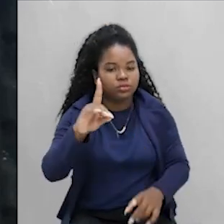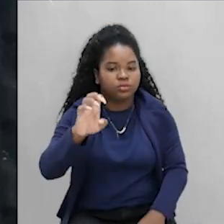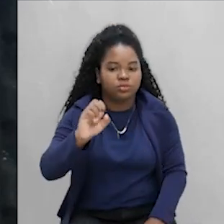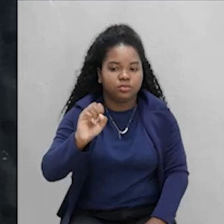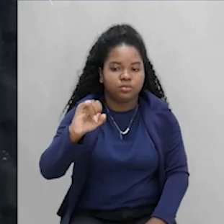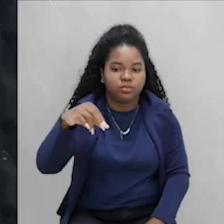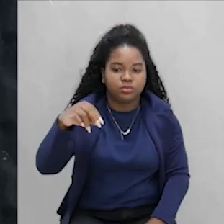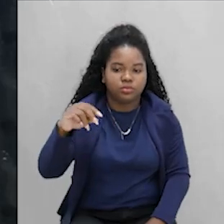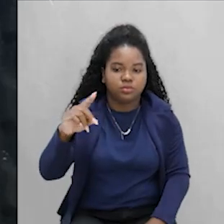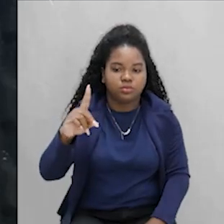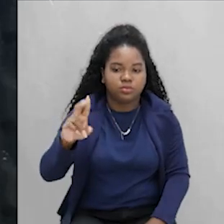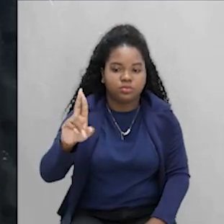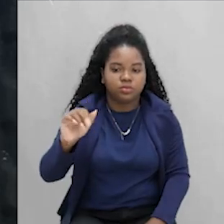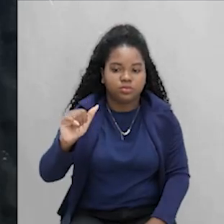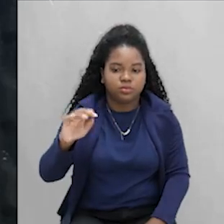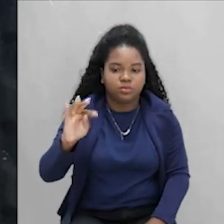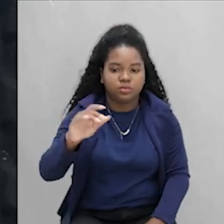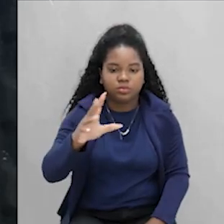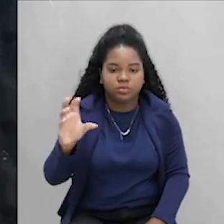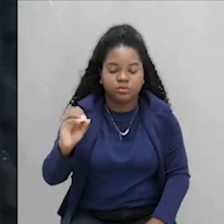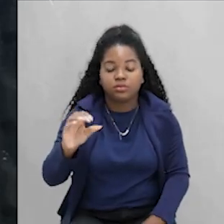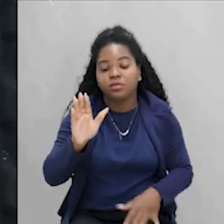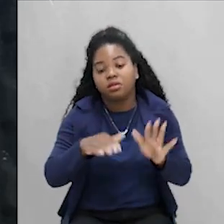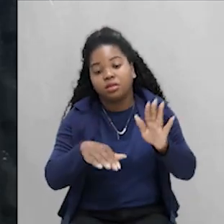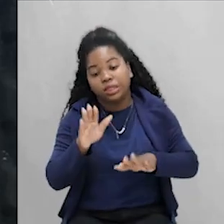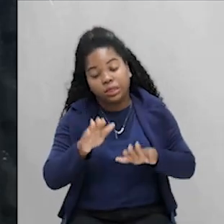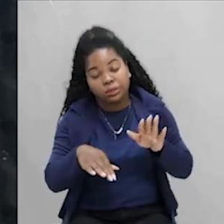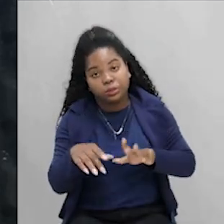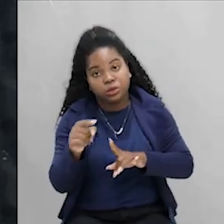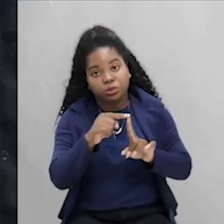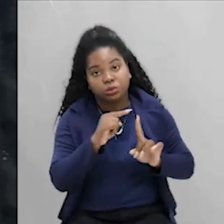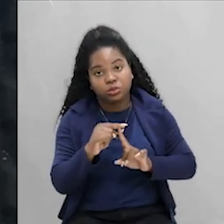aí vai depender das condições reacionais